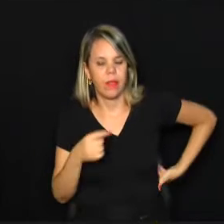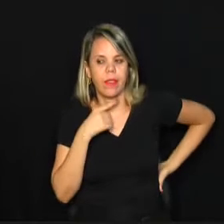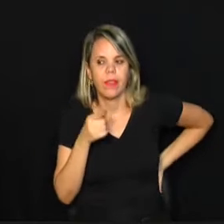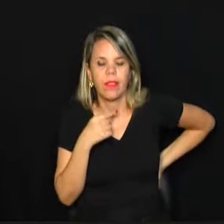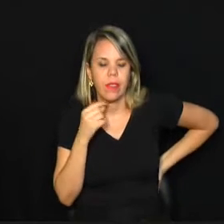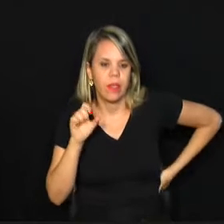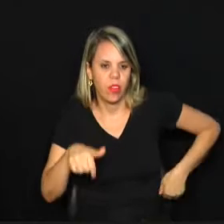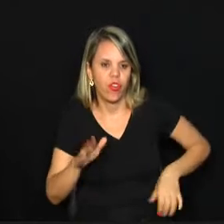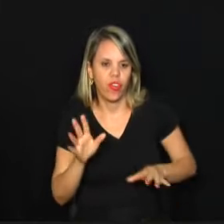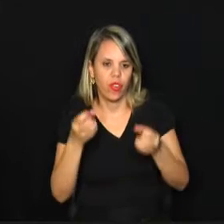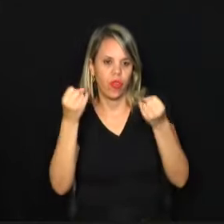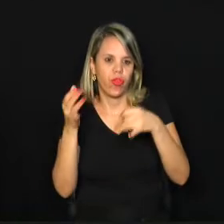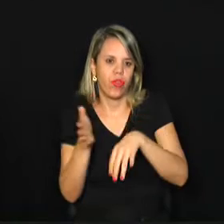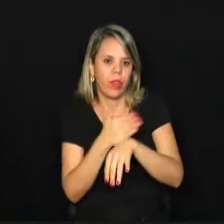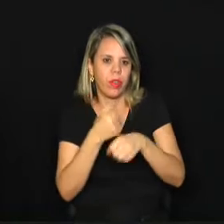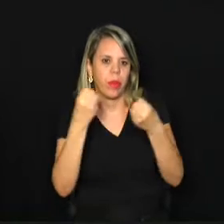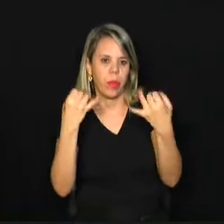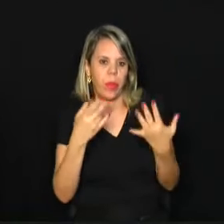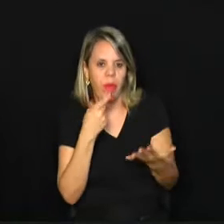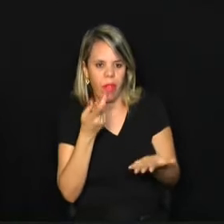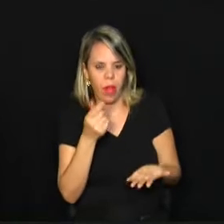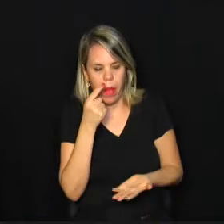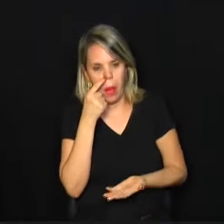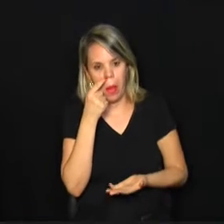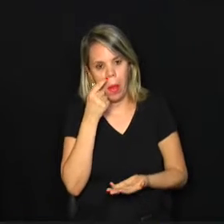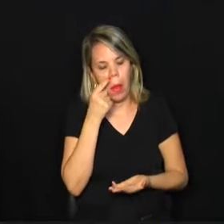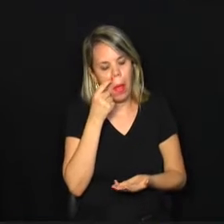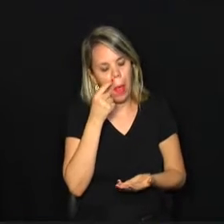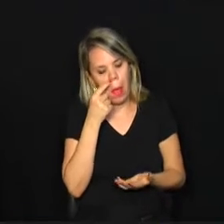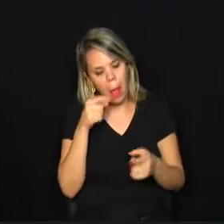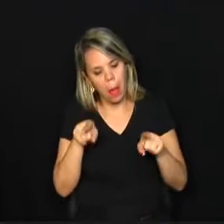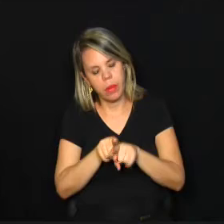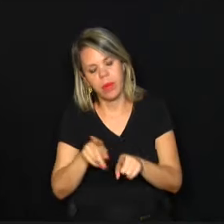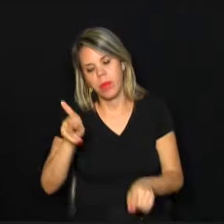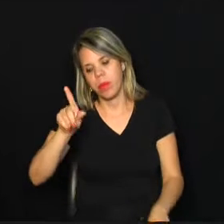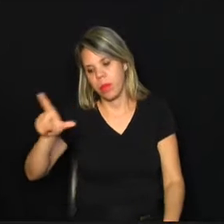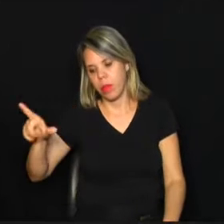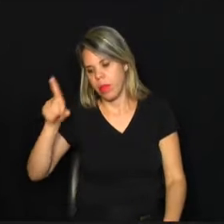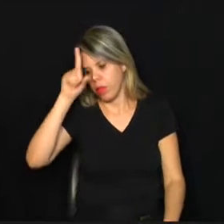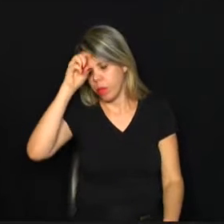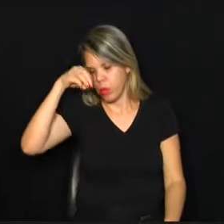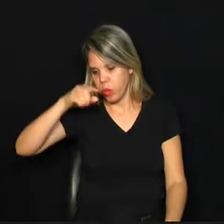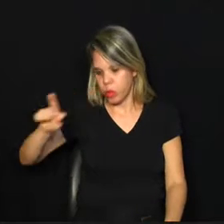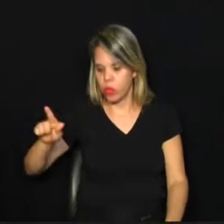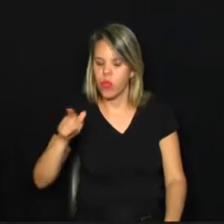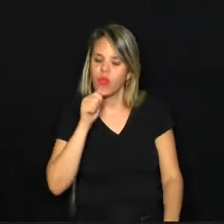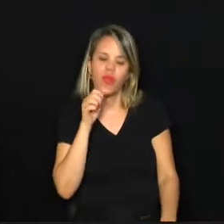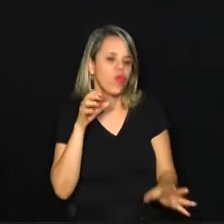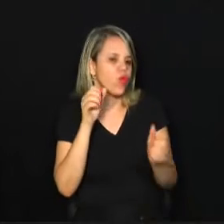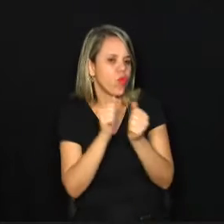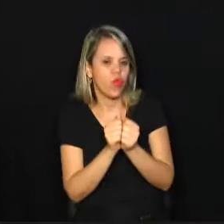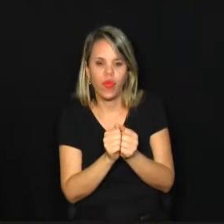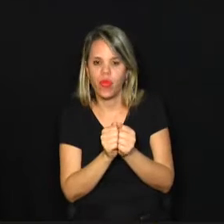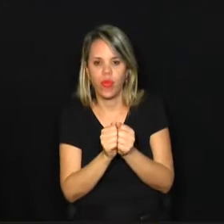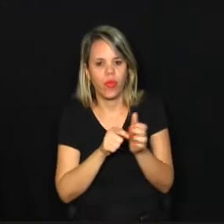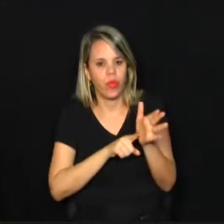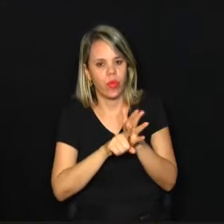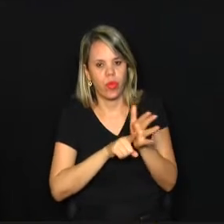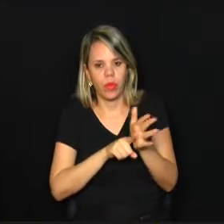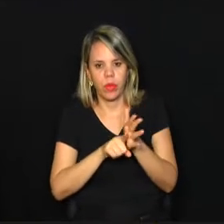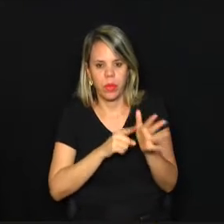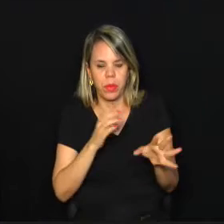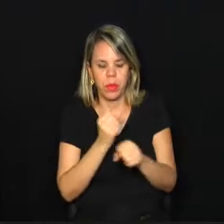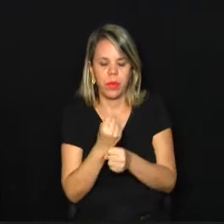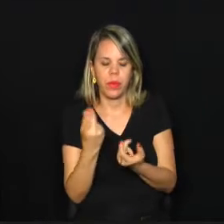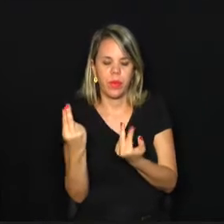eu já quero me antecipar que também no PL da rede Mário Gatti não foi juntado o estudo de impacto financeiro pelo